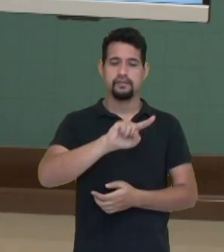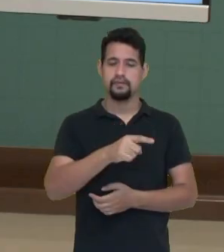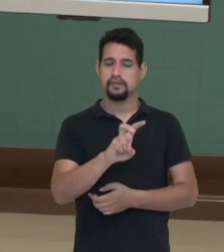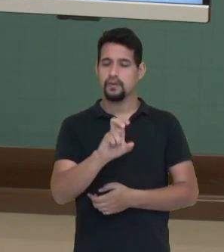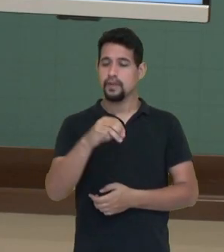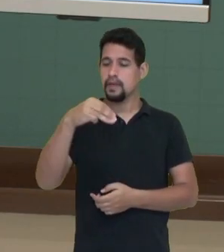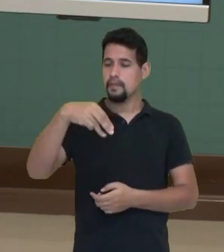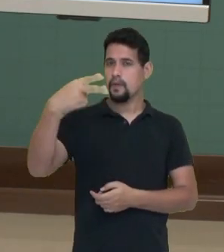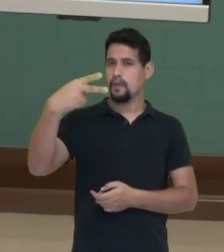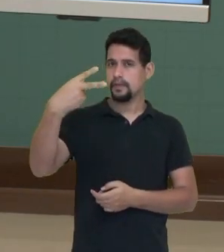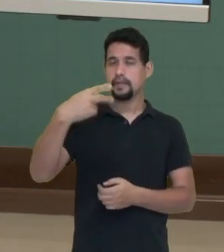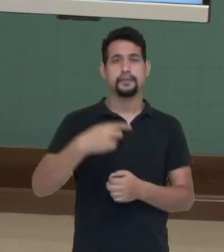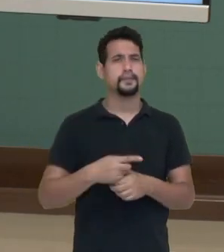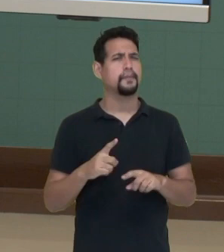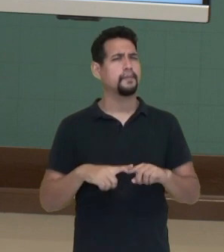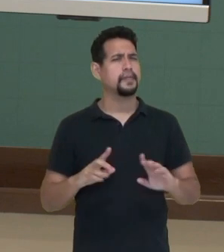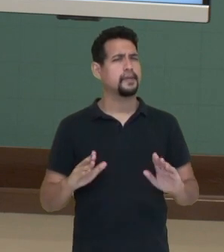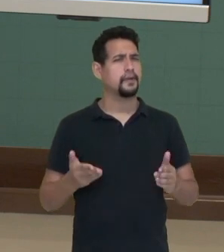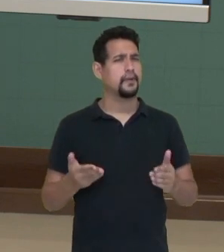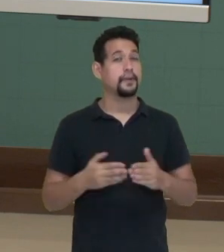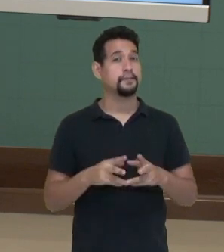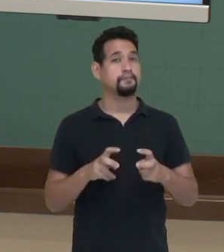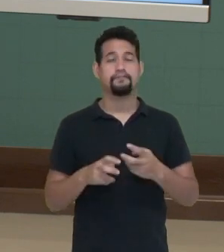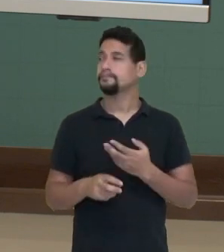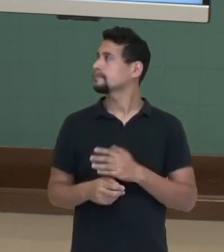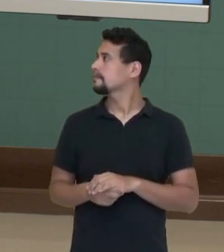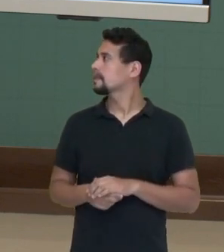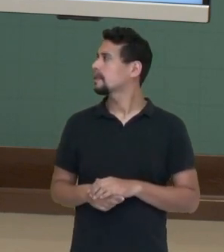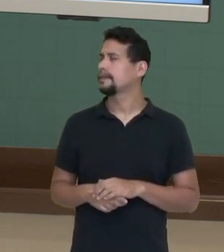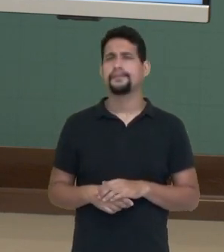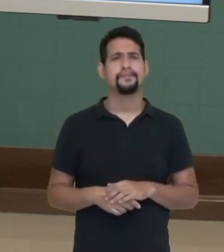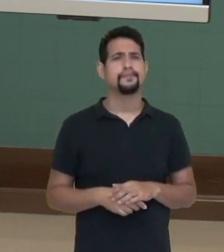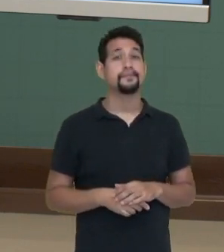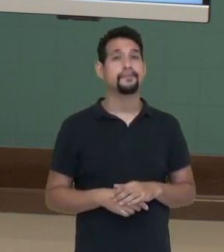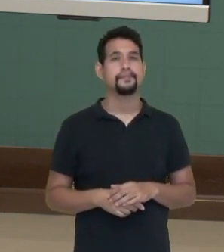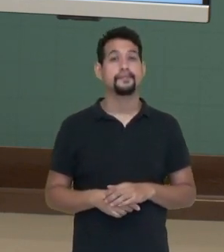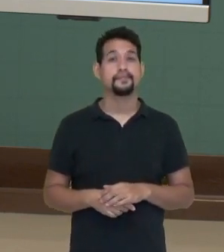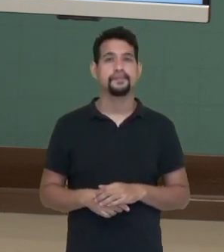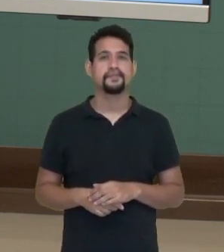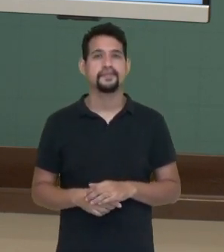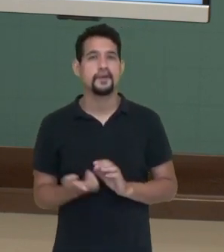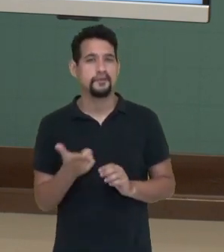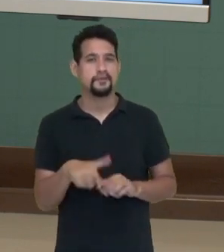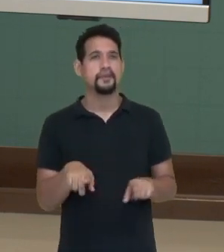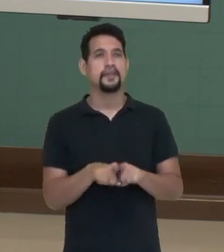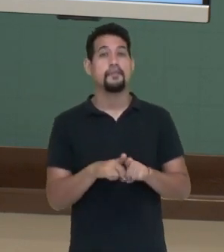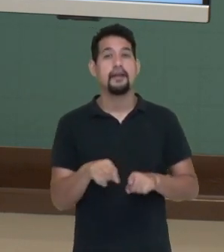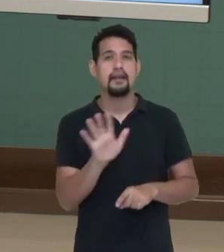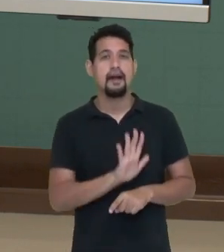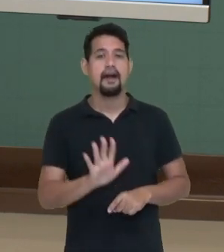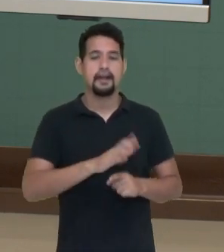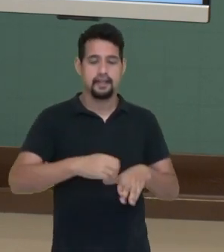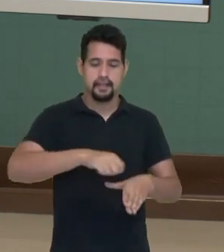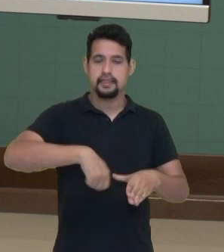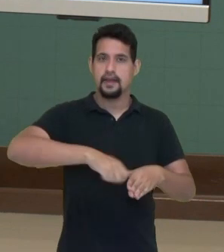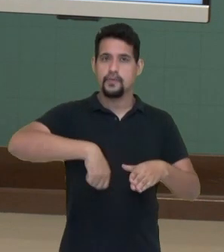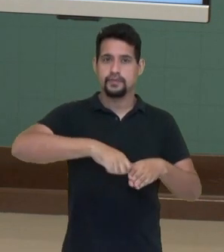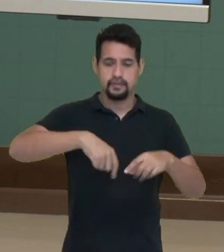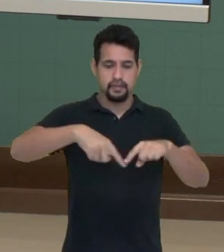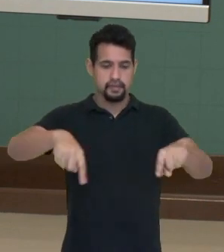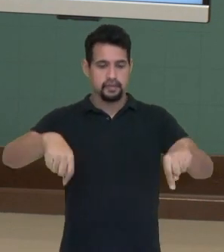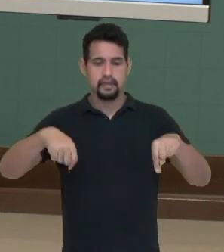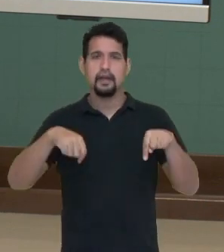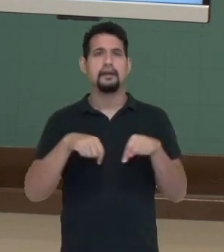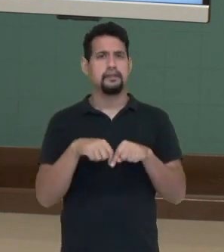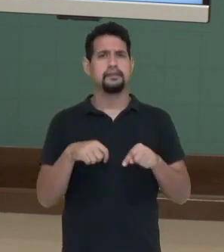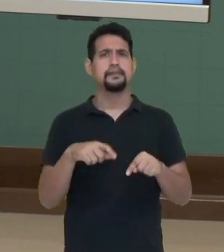metros quadrados. E daí, olha lá, o que a gente tem aqui, ó? Continuando, a área da cozinha, né? A área